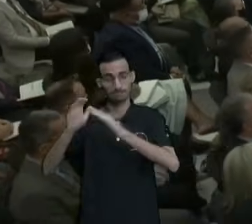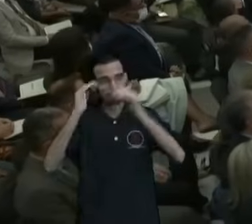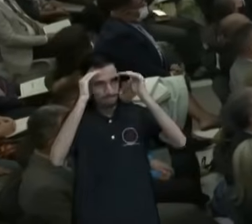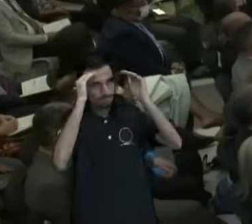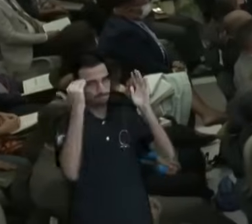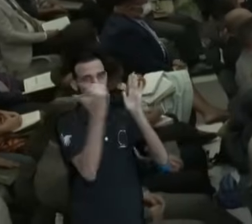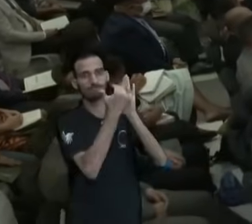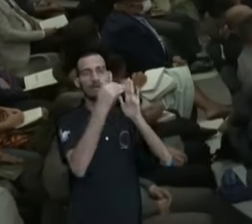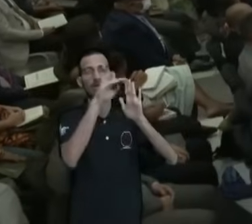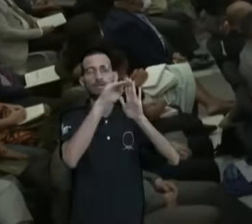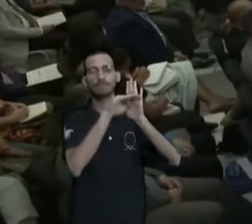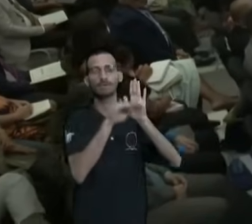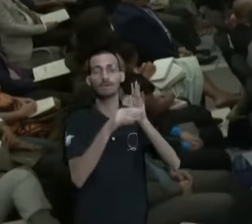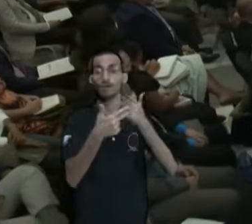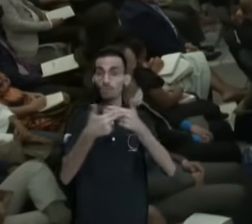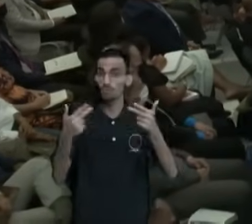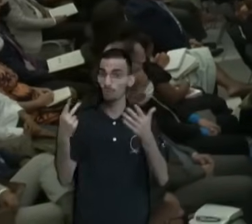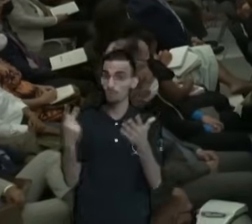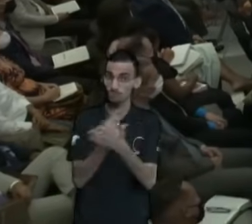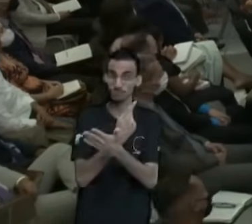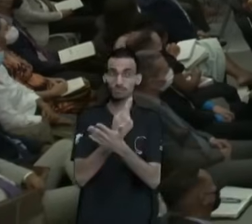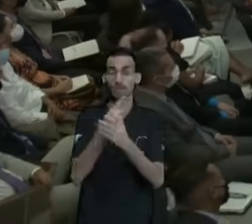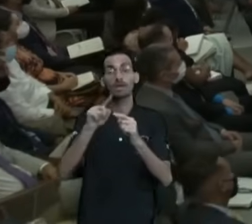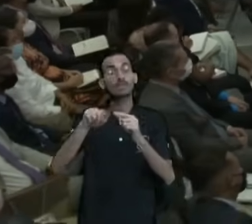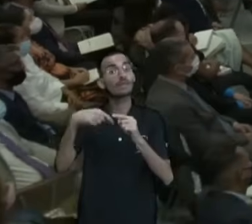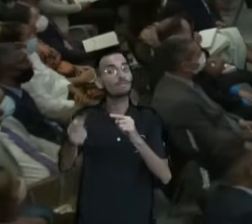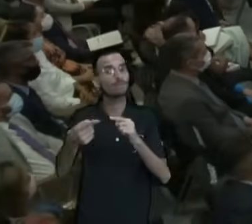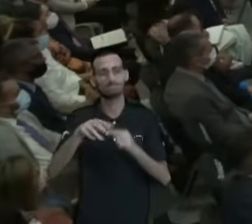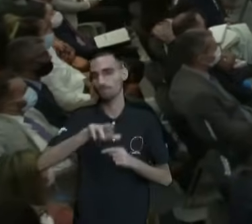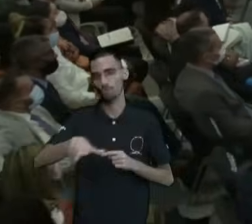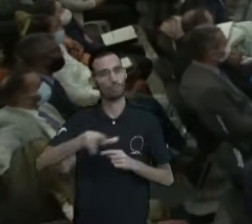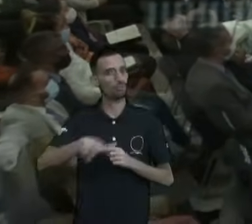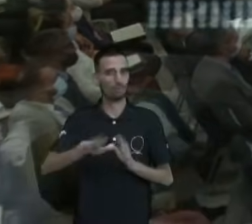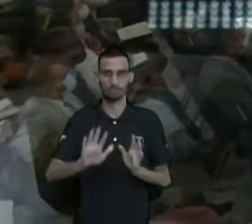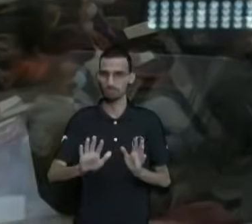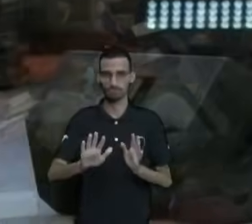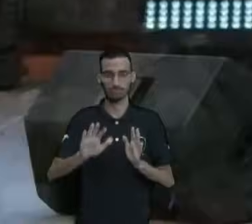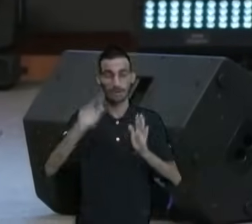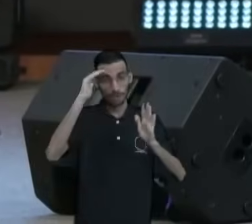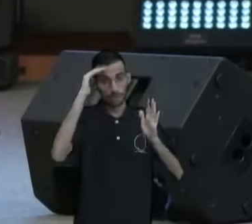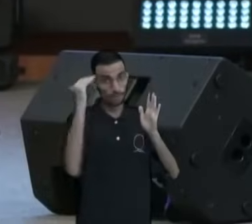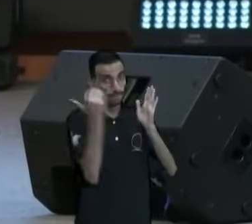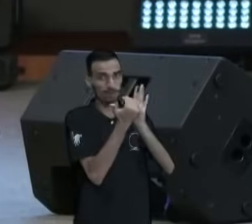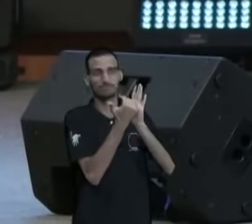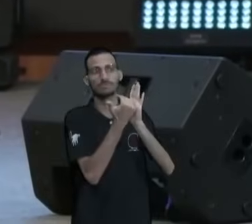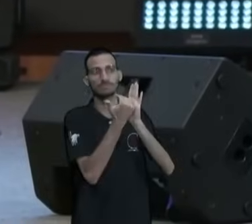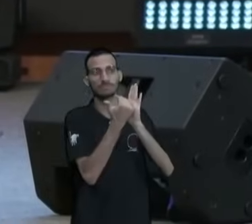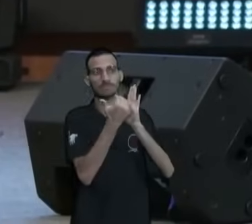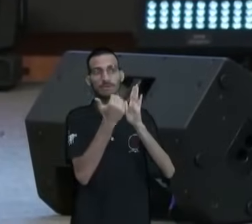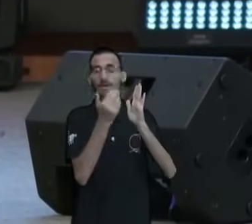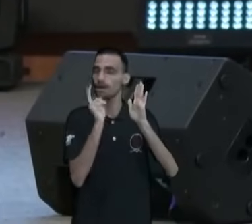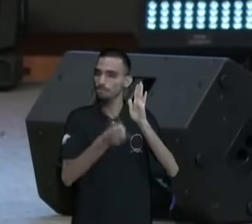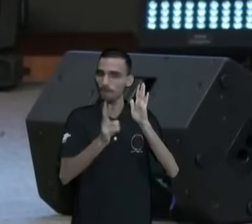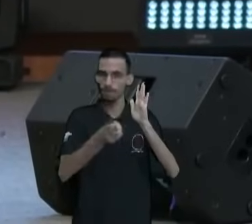princípios tanto seja no Antigo e no novo é perena são verdades